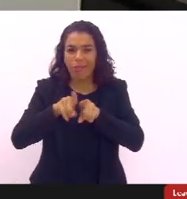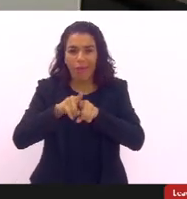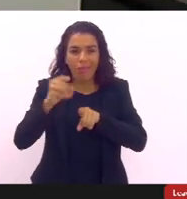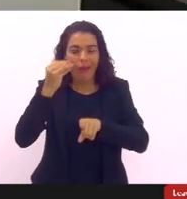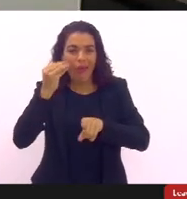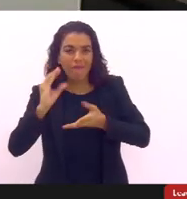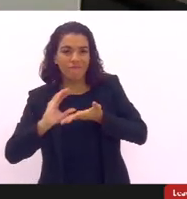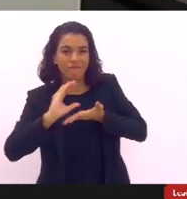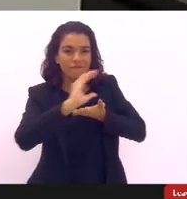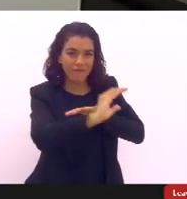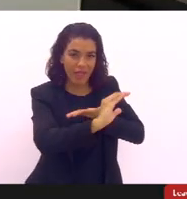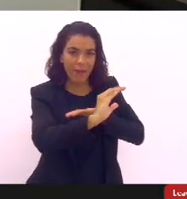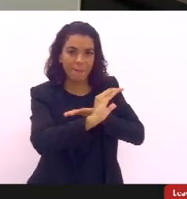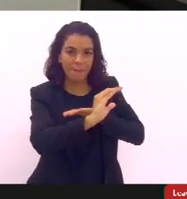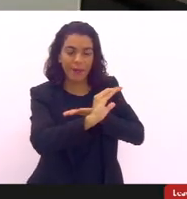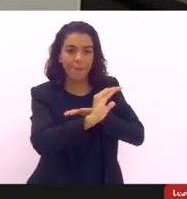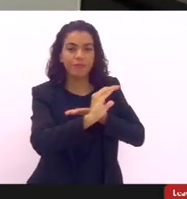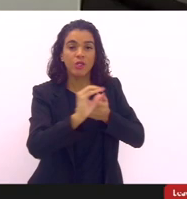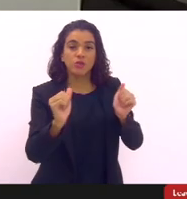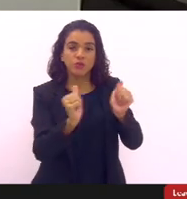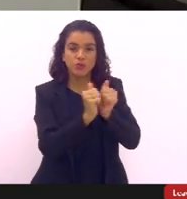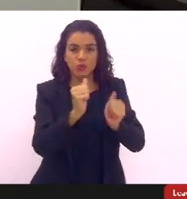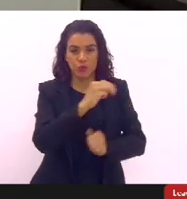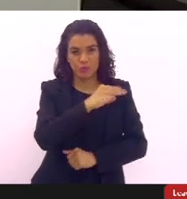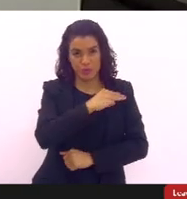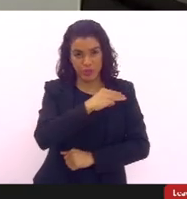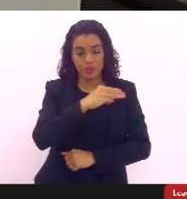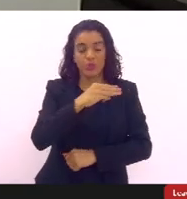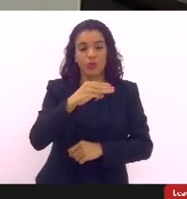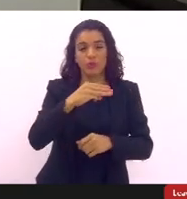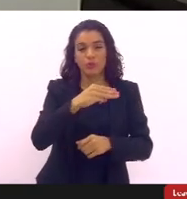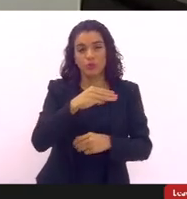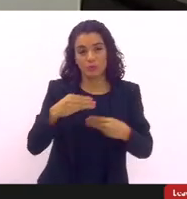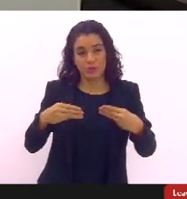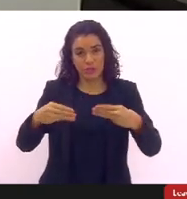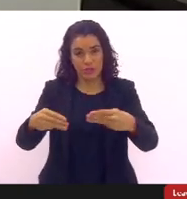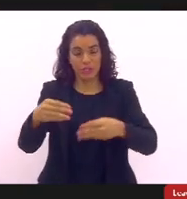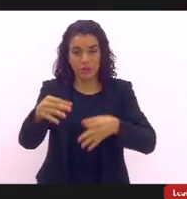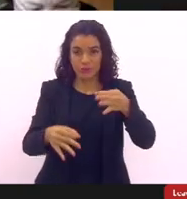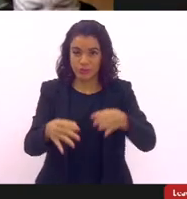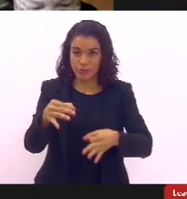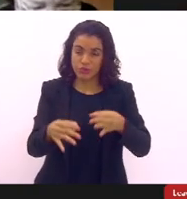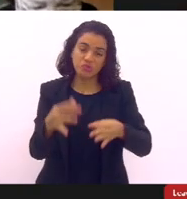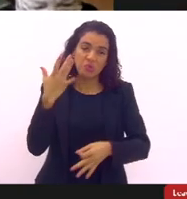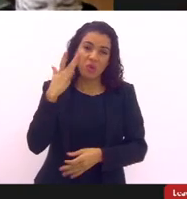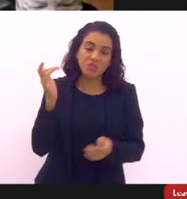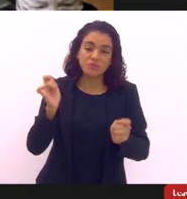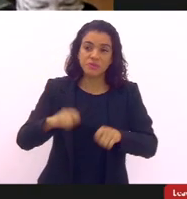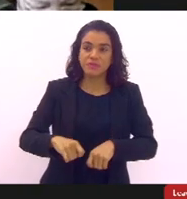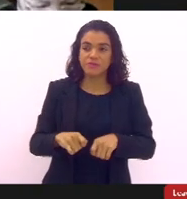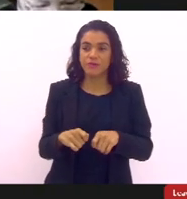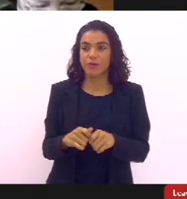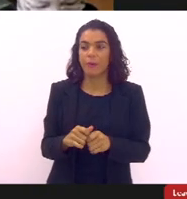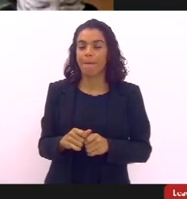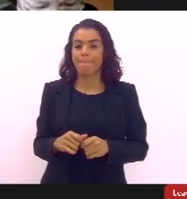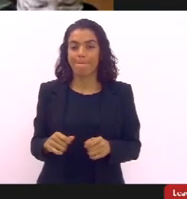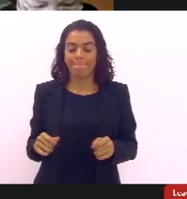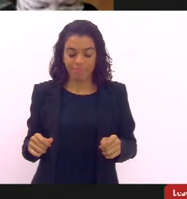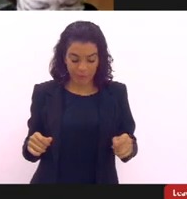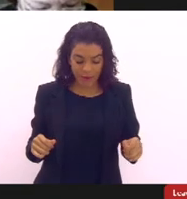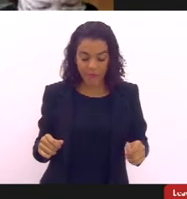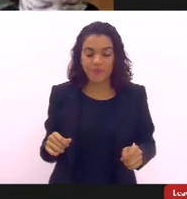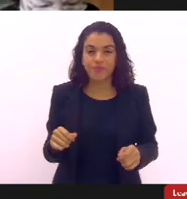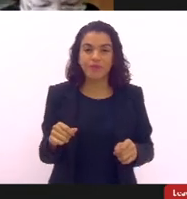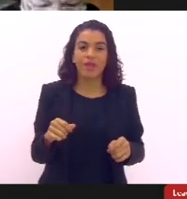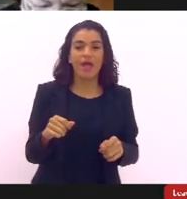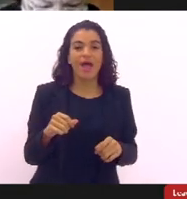verba com o Ministério da Justiça pode ser algo que seja factível, né? Então, a SEAP alguma vez